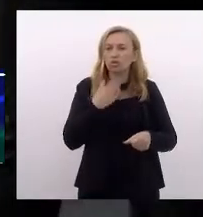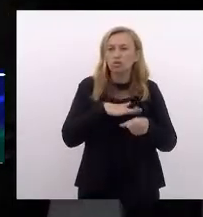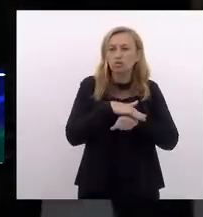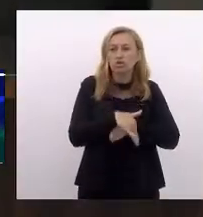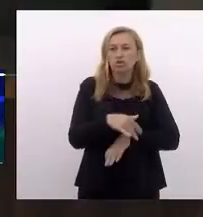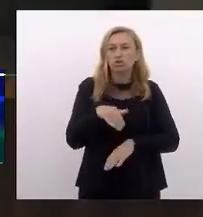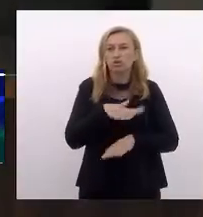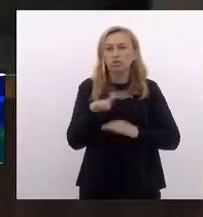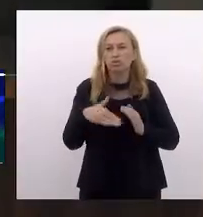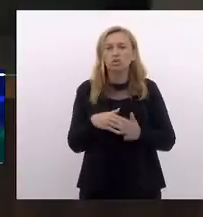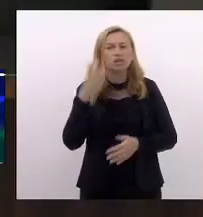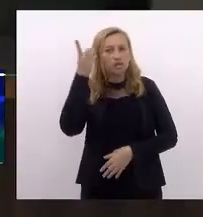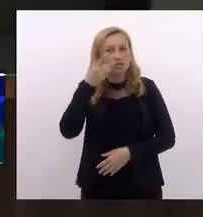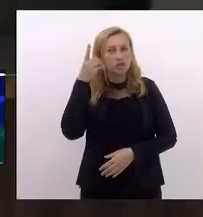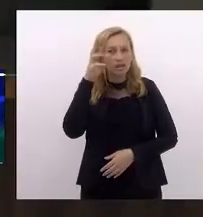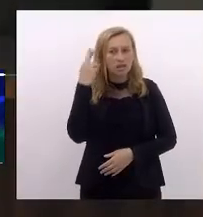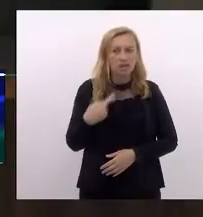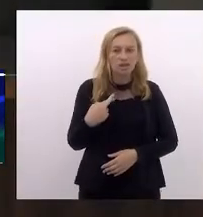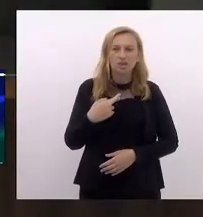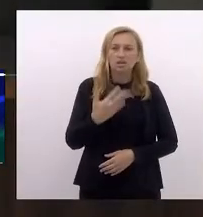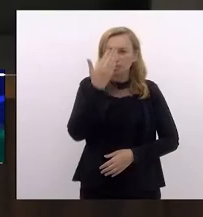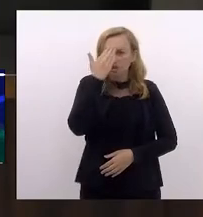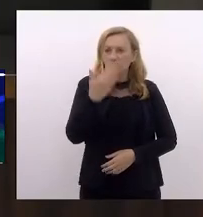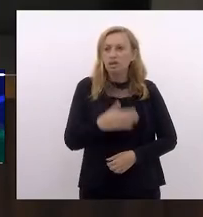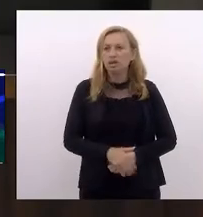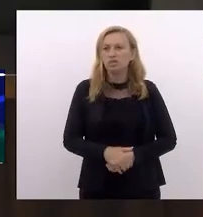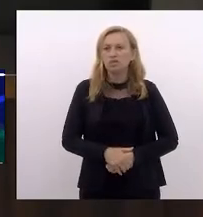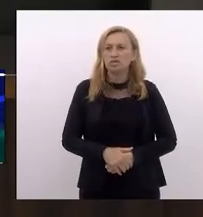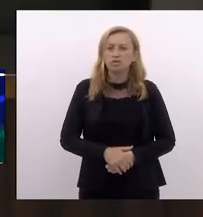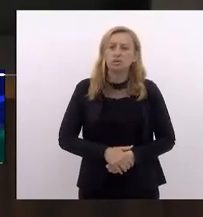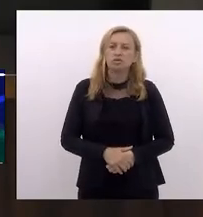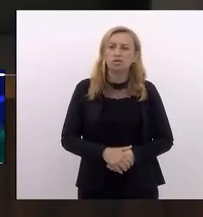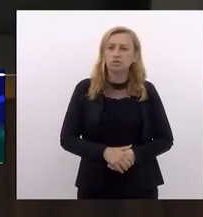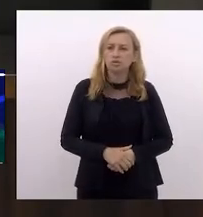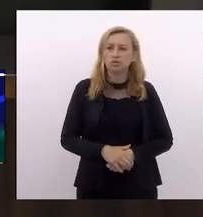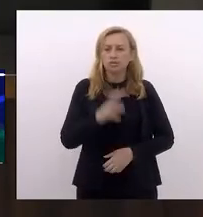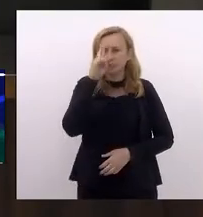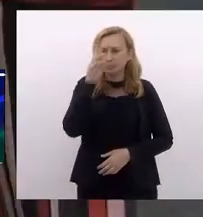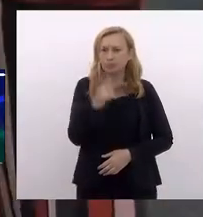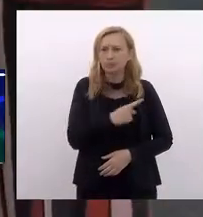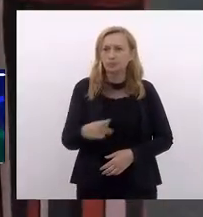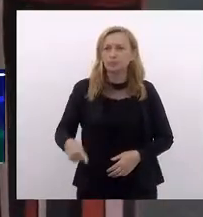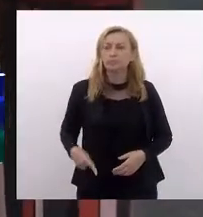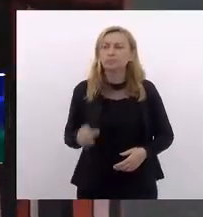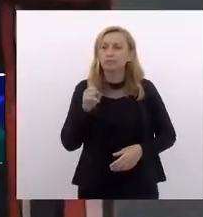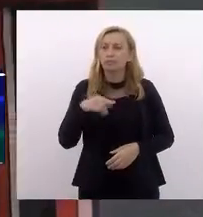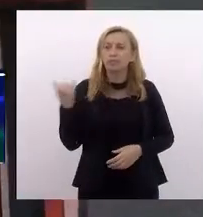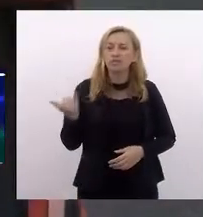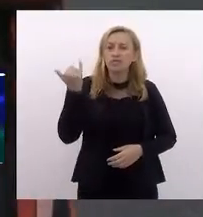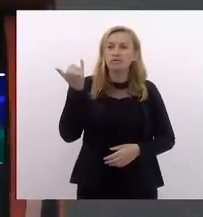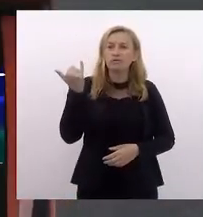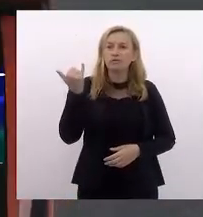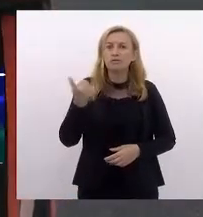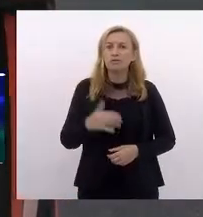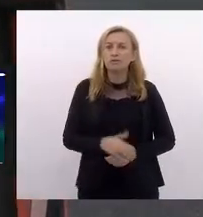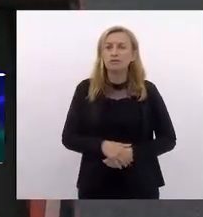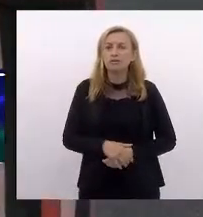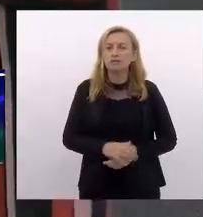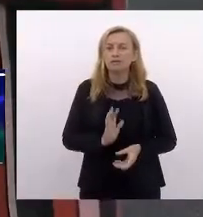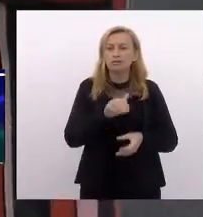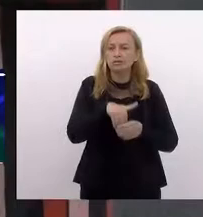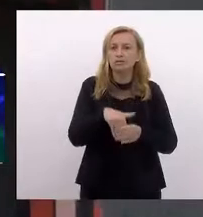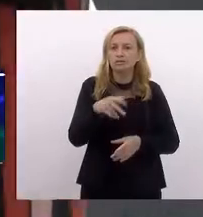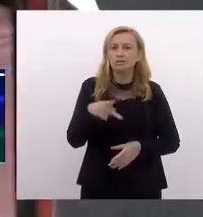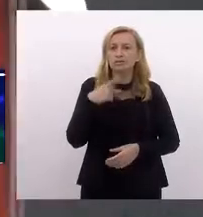a todos deputada Renata obrigado senhor presidente é super importante a declaração de